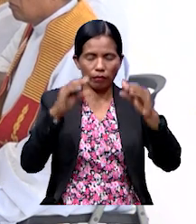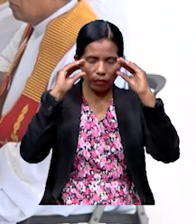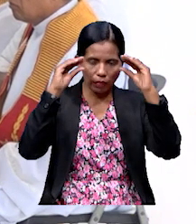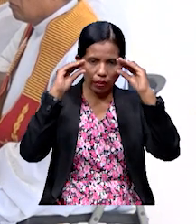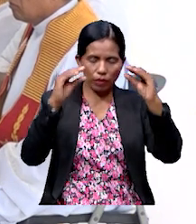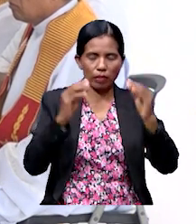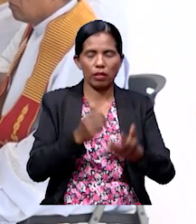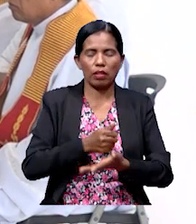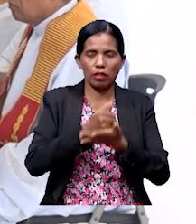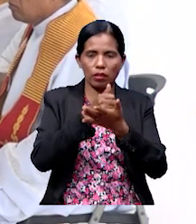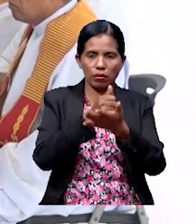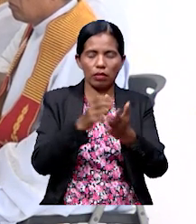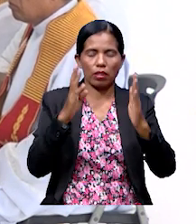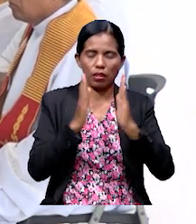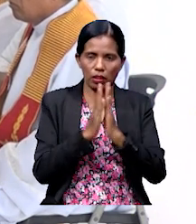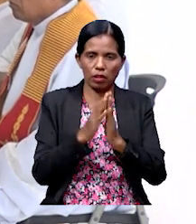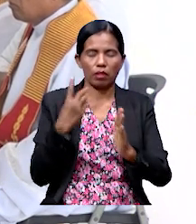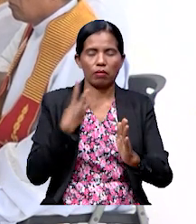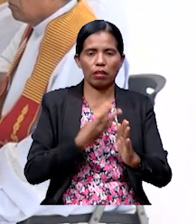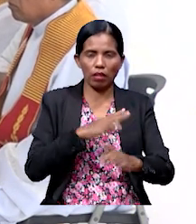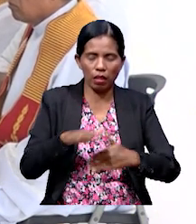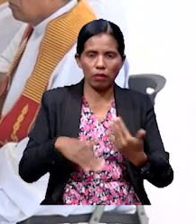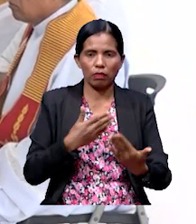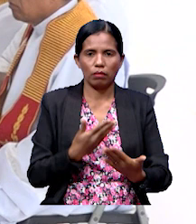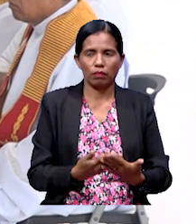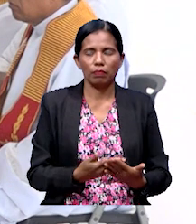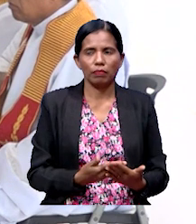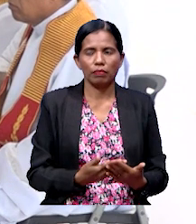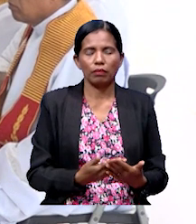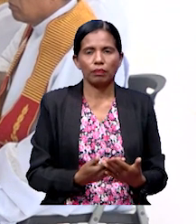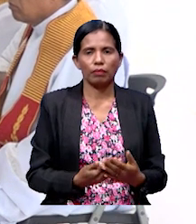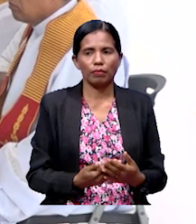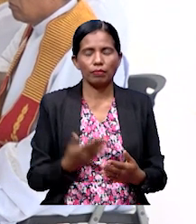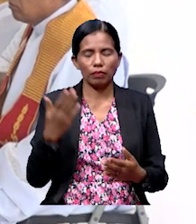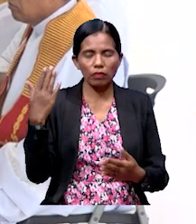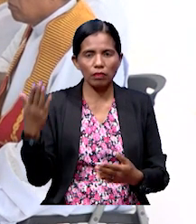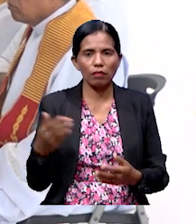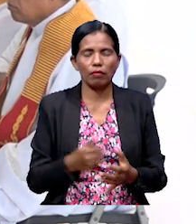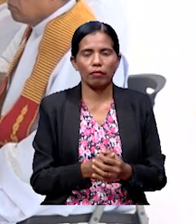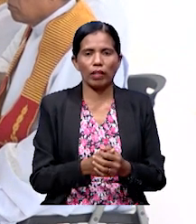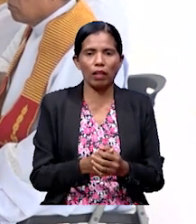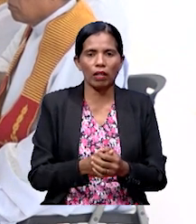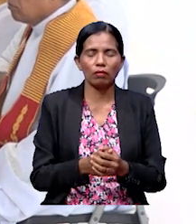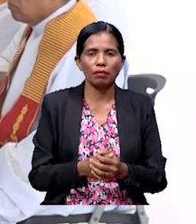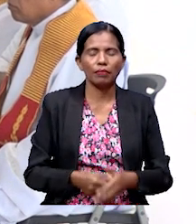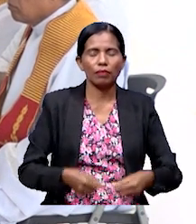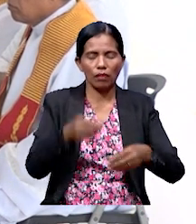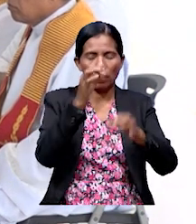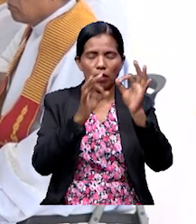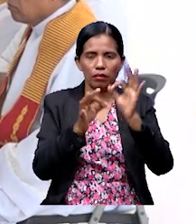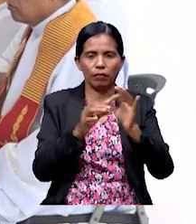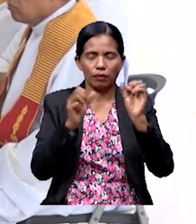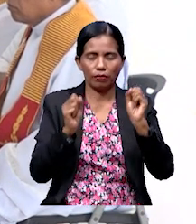nia amizade nia testemunho de vida consagrada nia ministério sacerdotal nia valentia nia